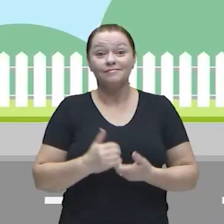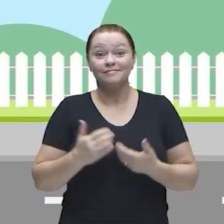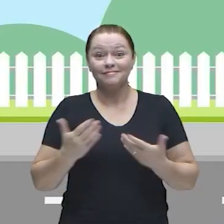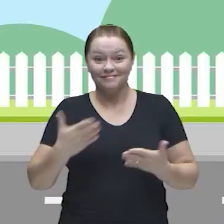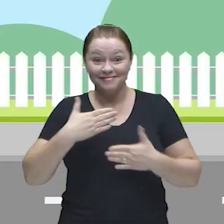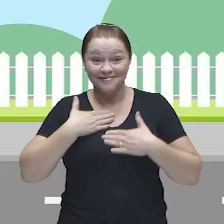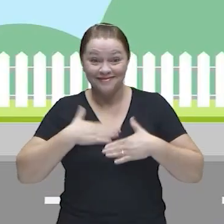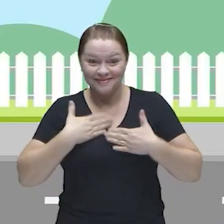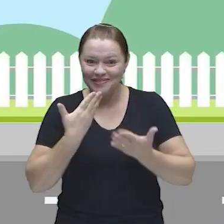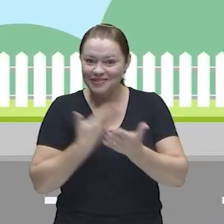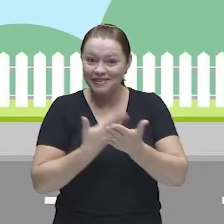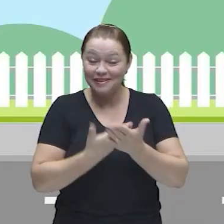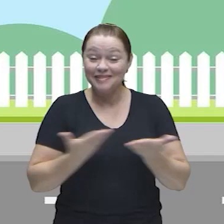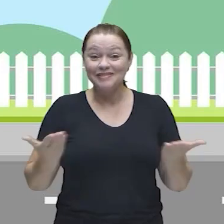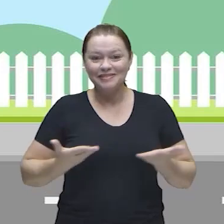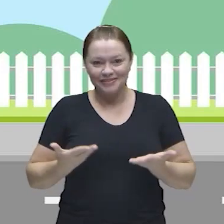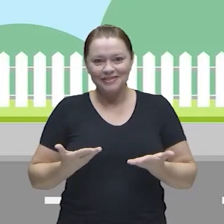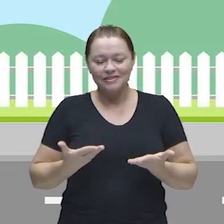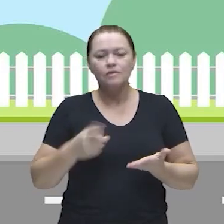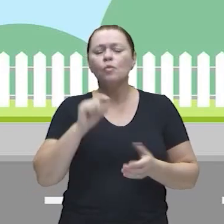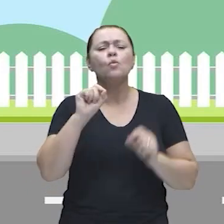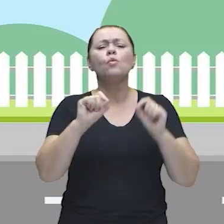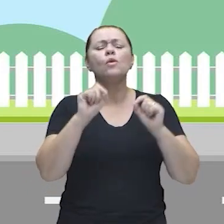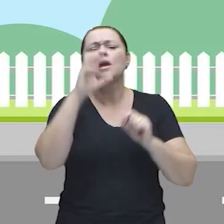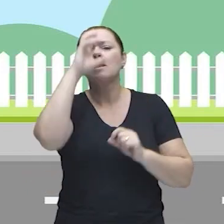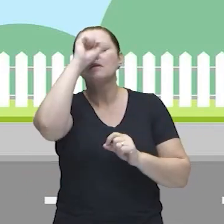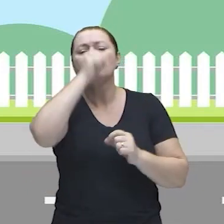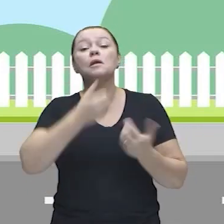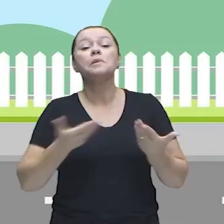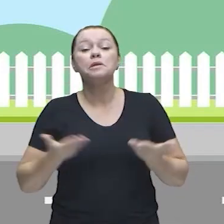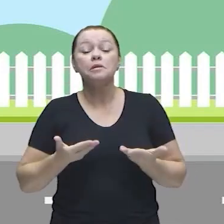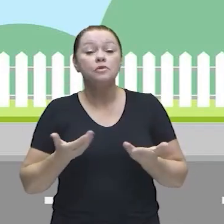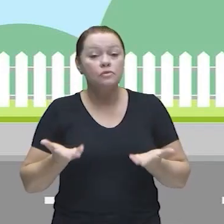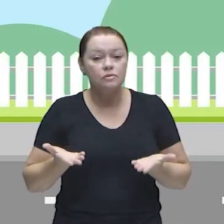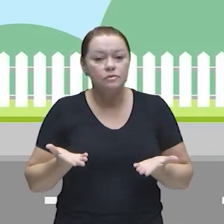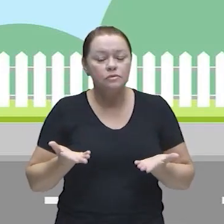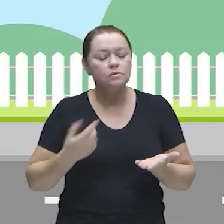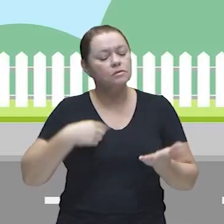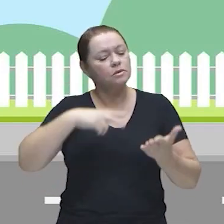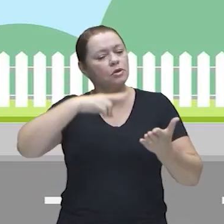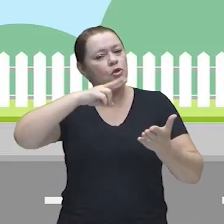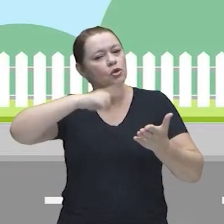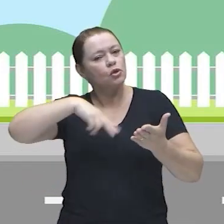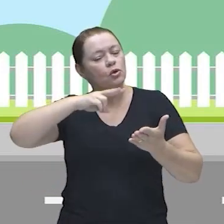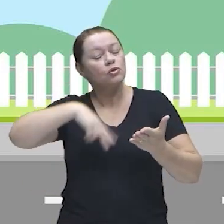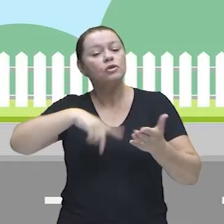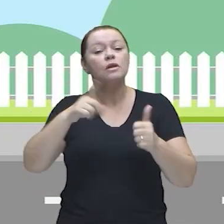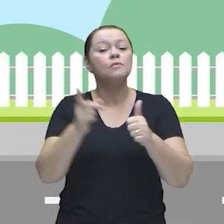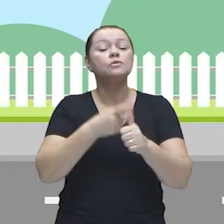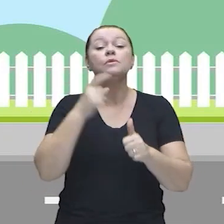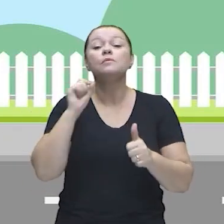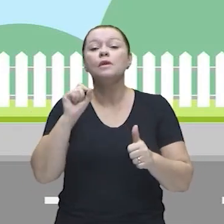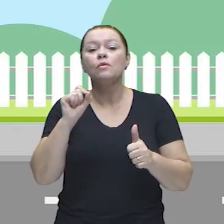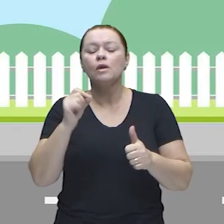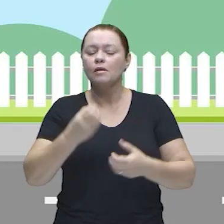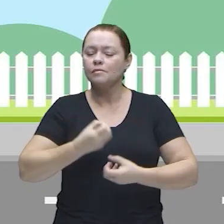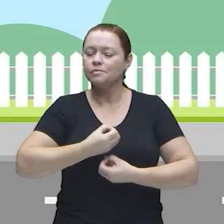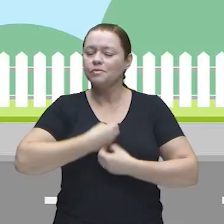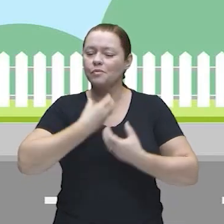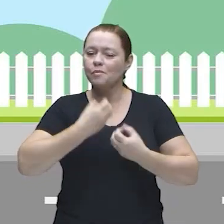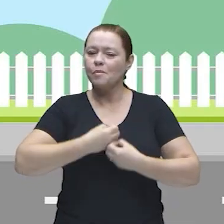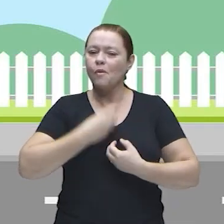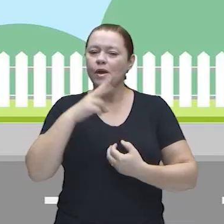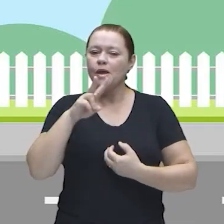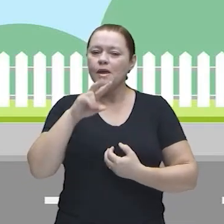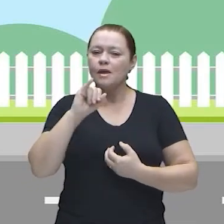Gostaram da nossa aula de hoje? O que foi que nós aprendemos? Nós lemos primeiramente o que foi um poema de Vinícius de